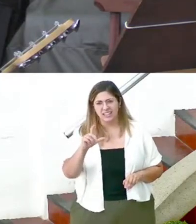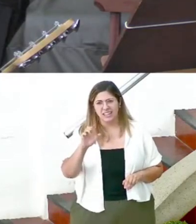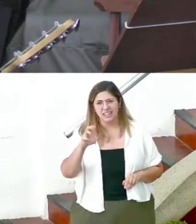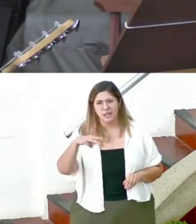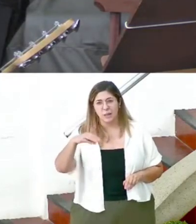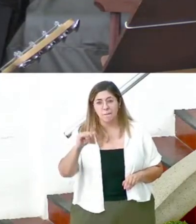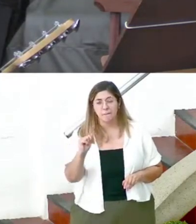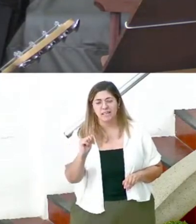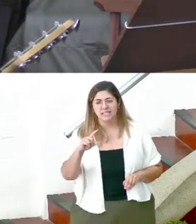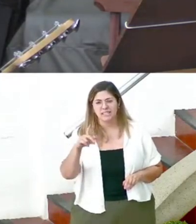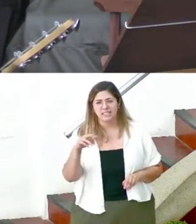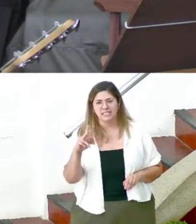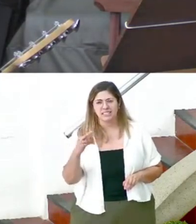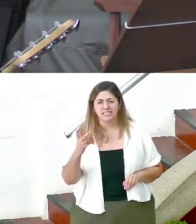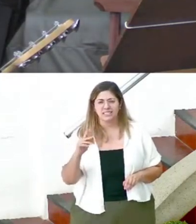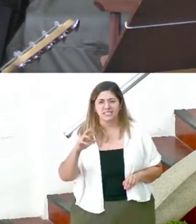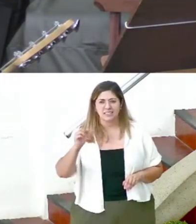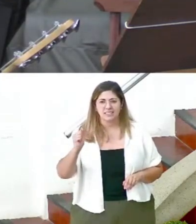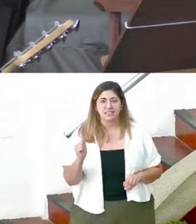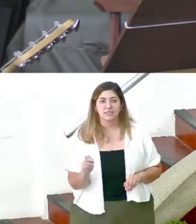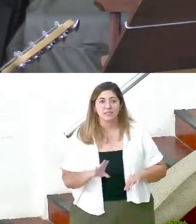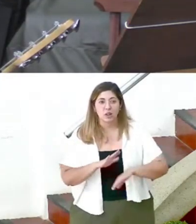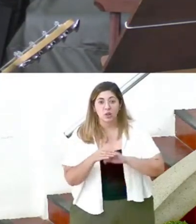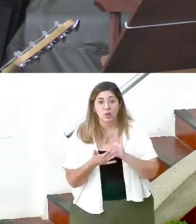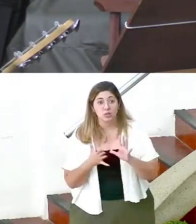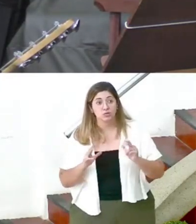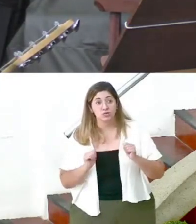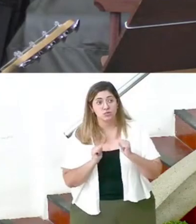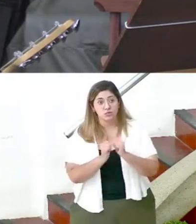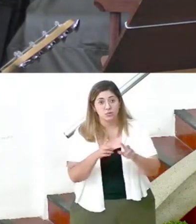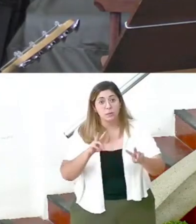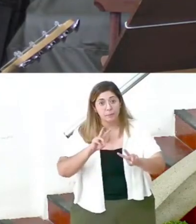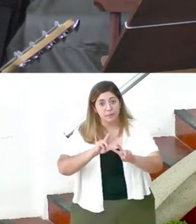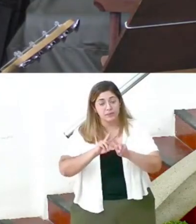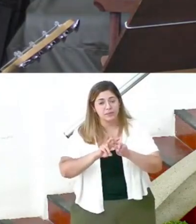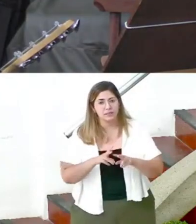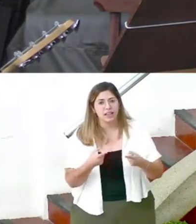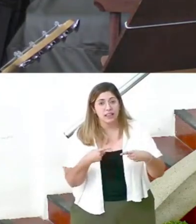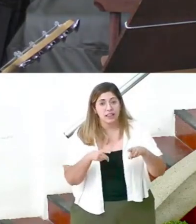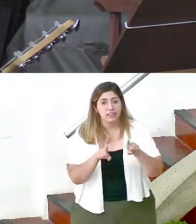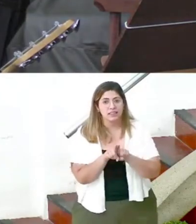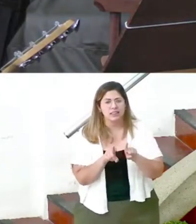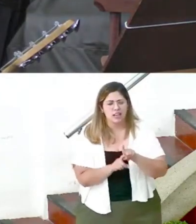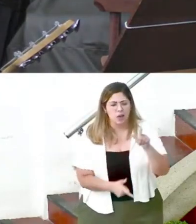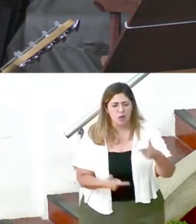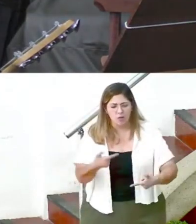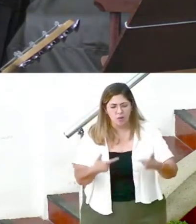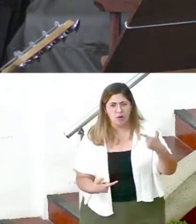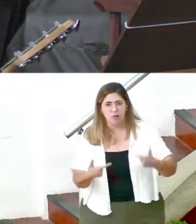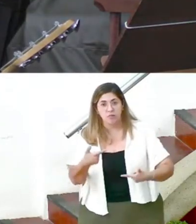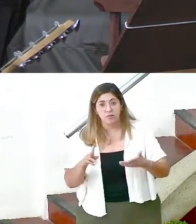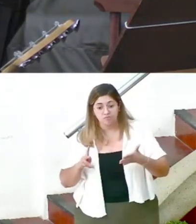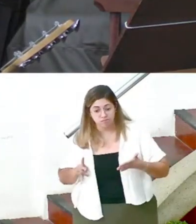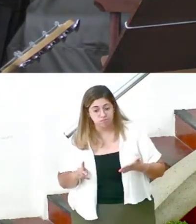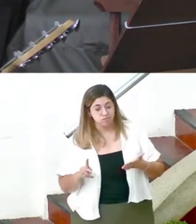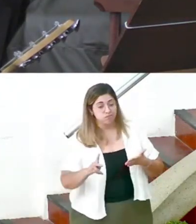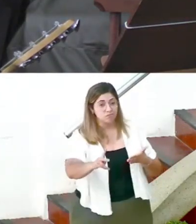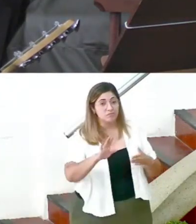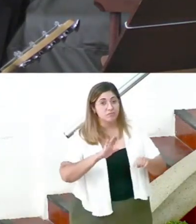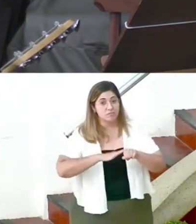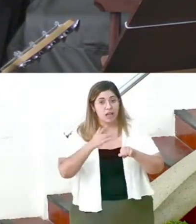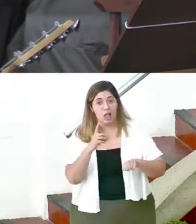tanques. Rosenthal já estava num campo de concentração. E então, com a Batalha da Normandia que segue e avança, um